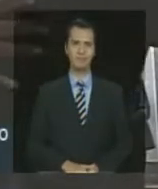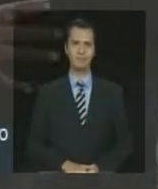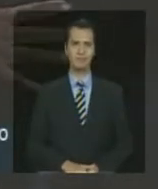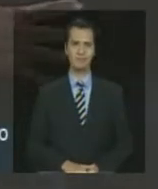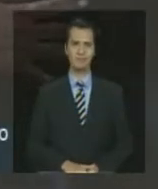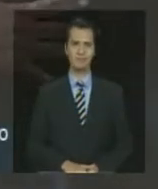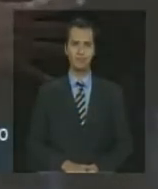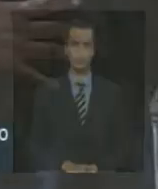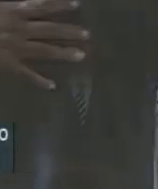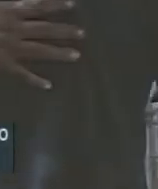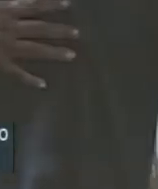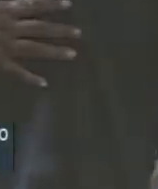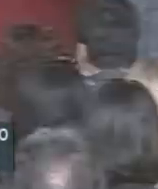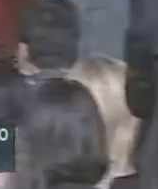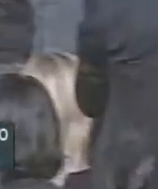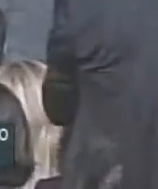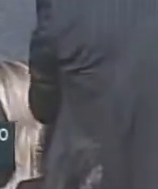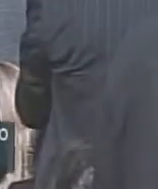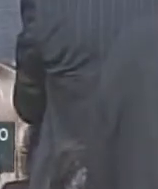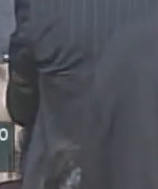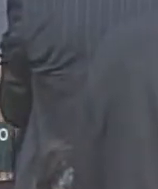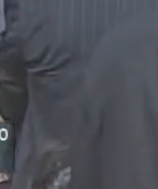Ah, parabéns.